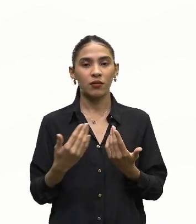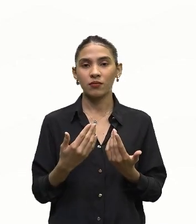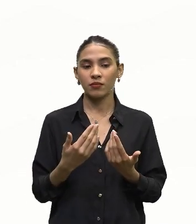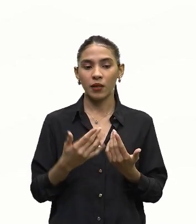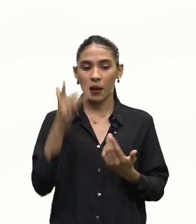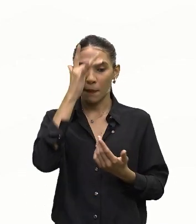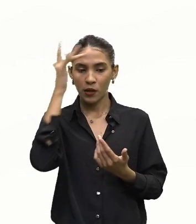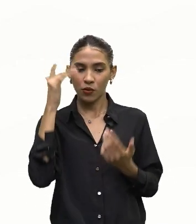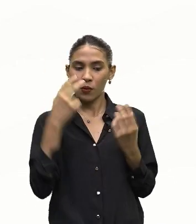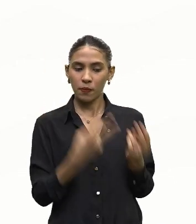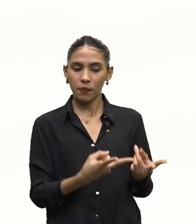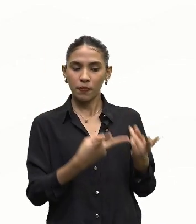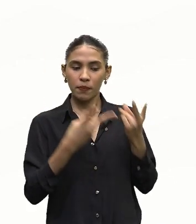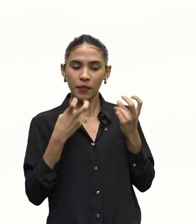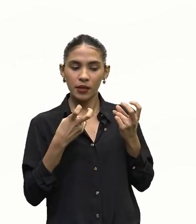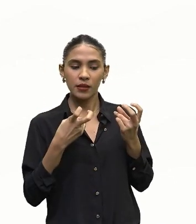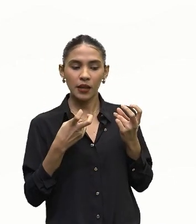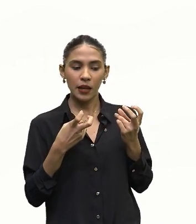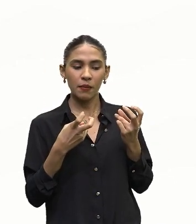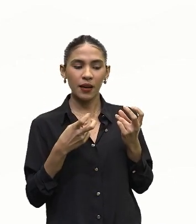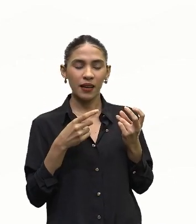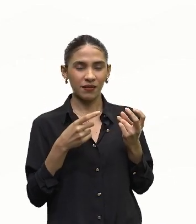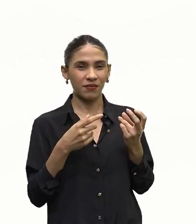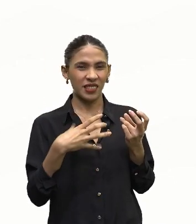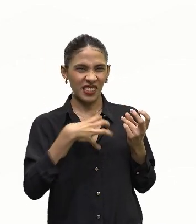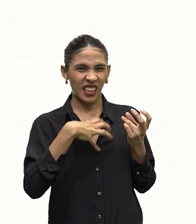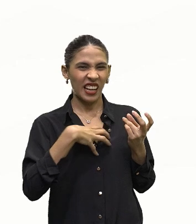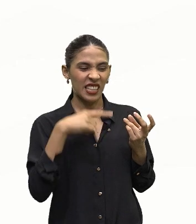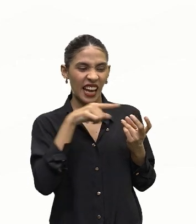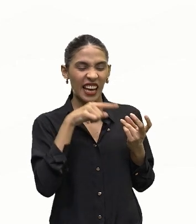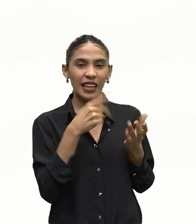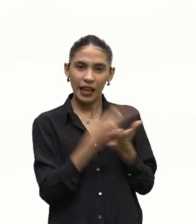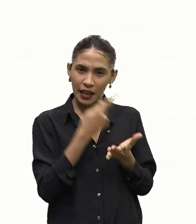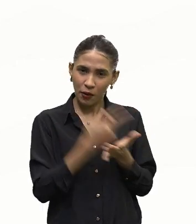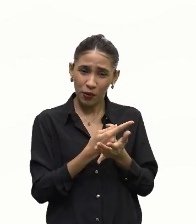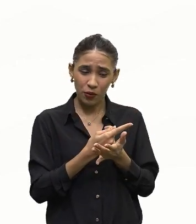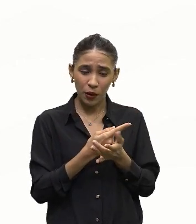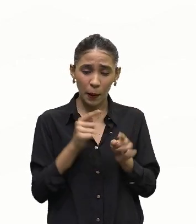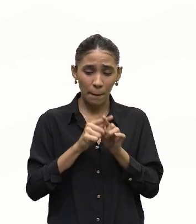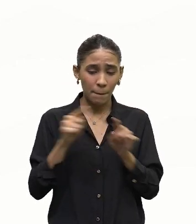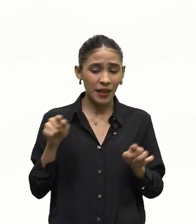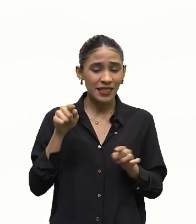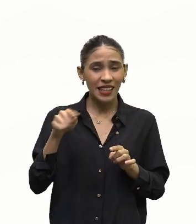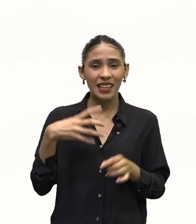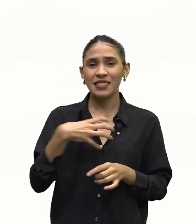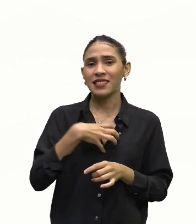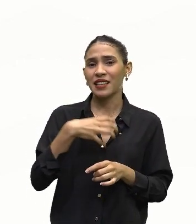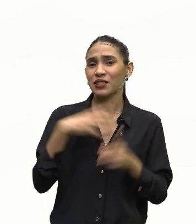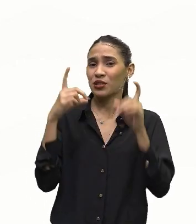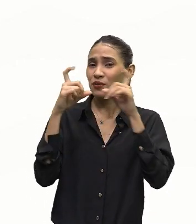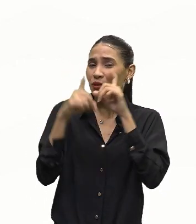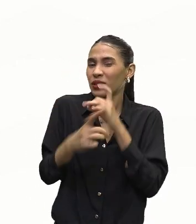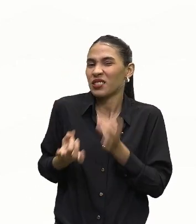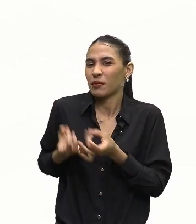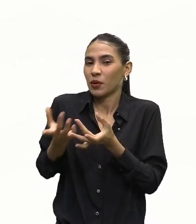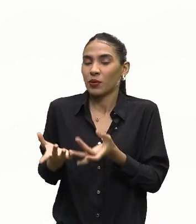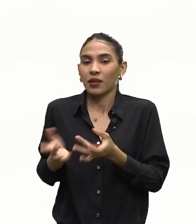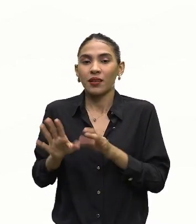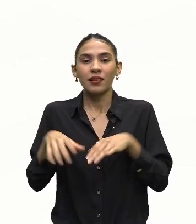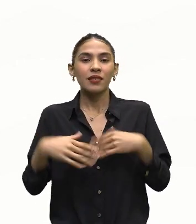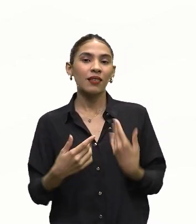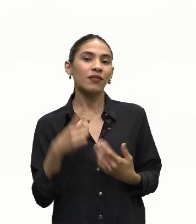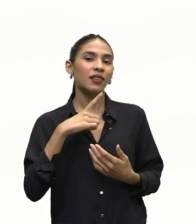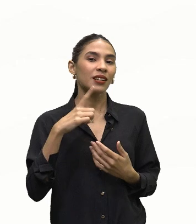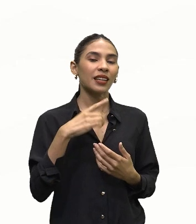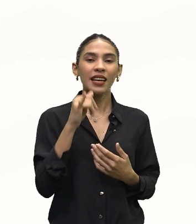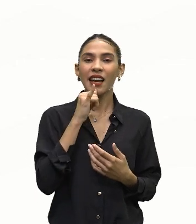pessoa perceba indícios de que ela cometeu um erro, ela tem dificuldades em desapegar. Então tem essa questão aí,